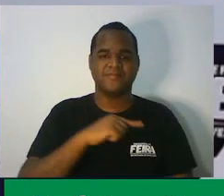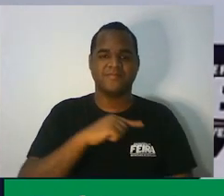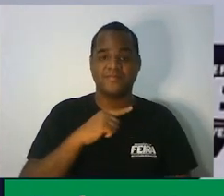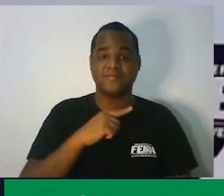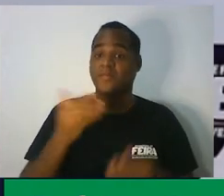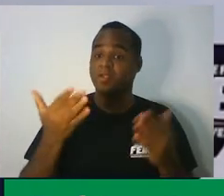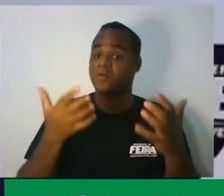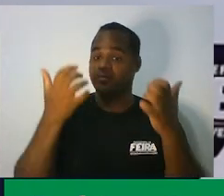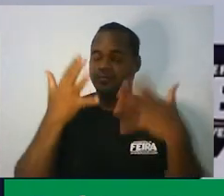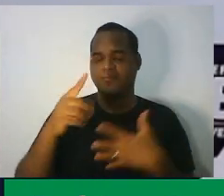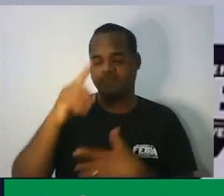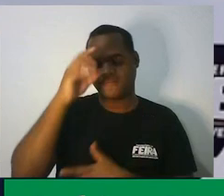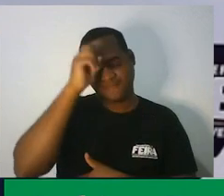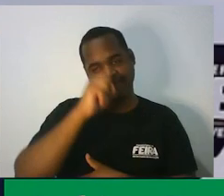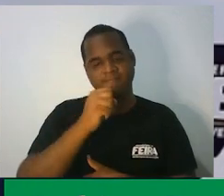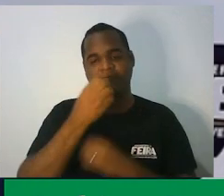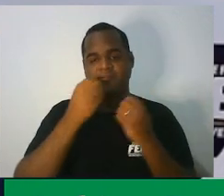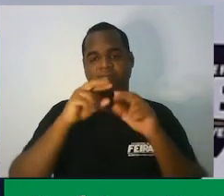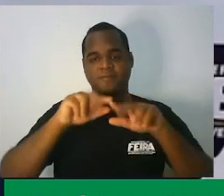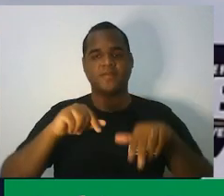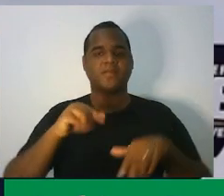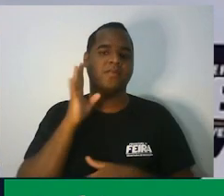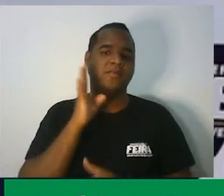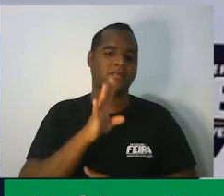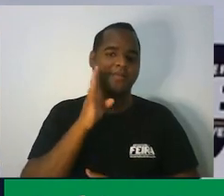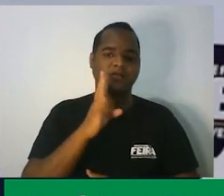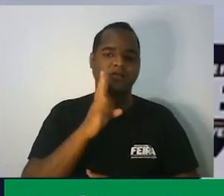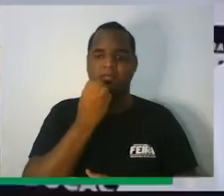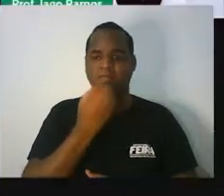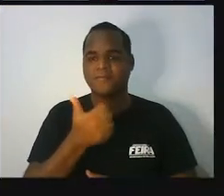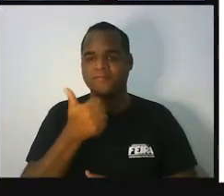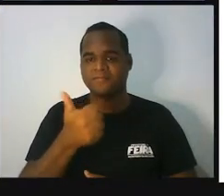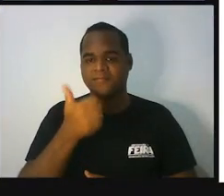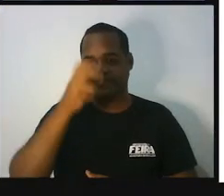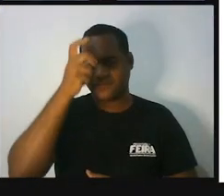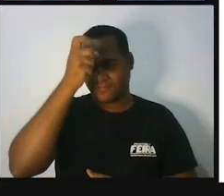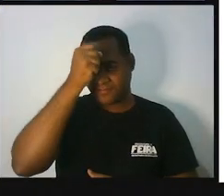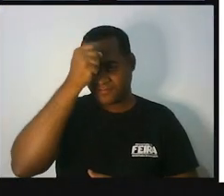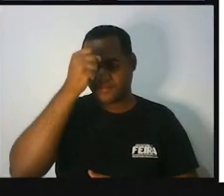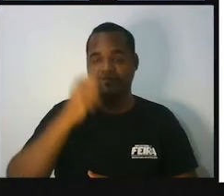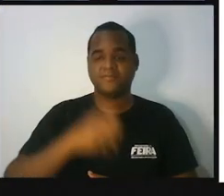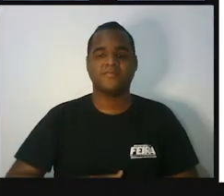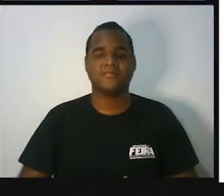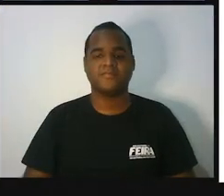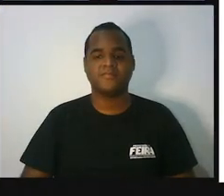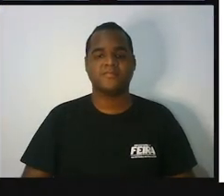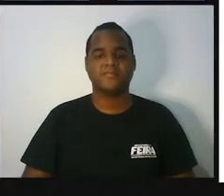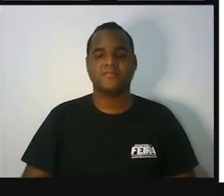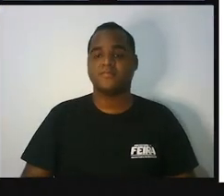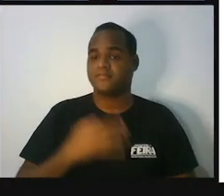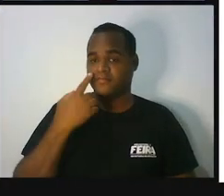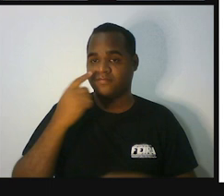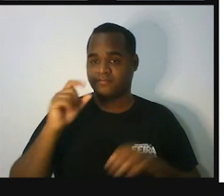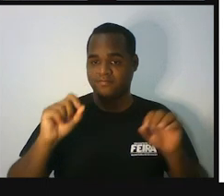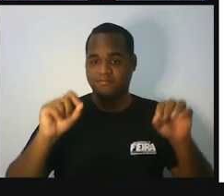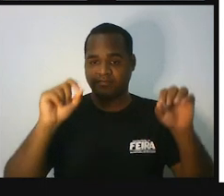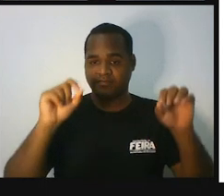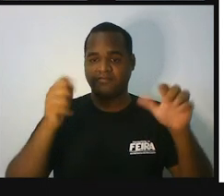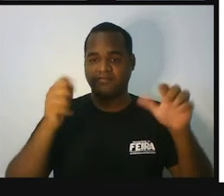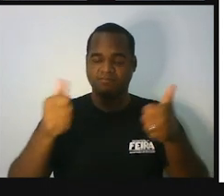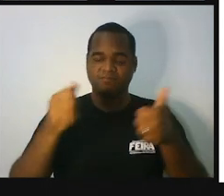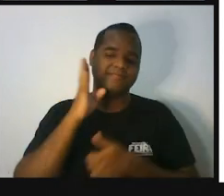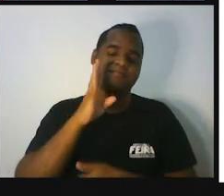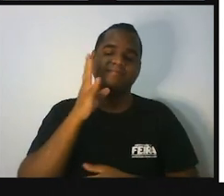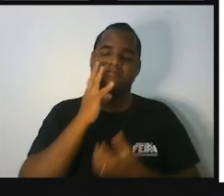que hoje aprendeu umas coisas bem legais. Belezinha? Então, aí na tela, né?